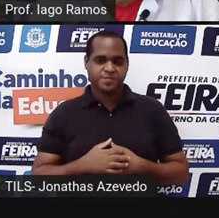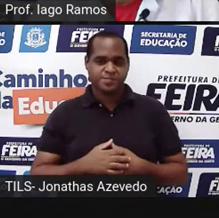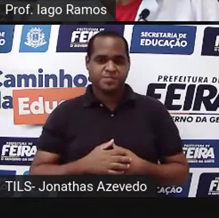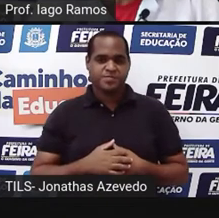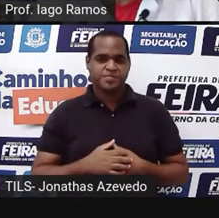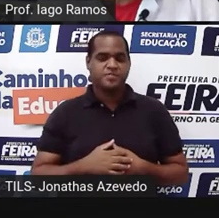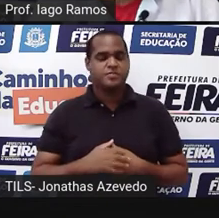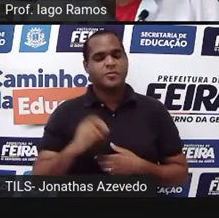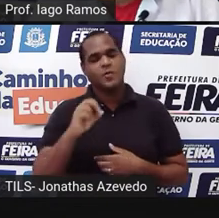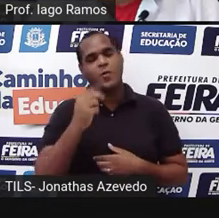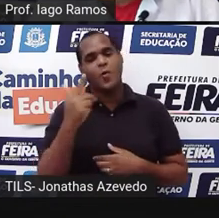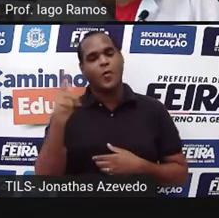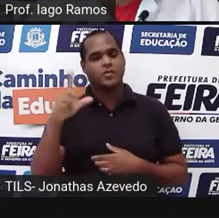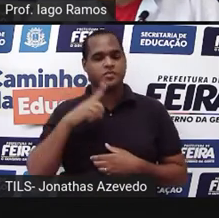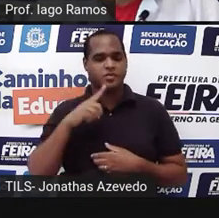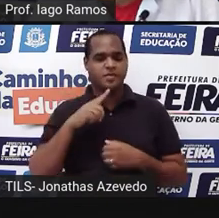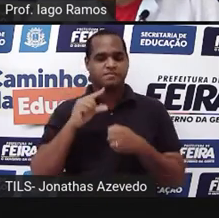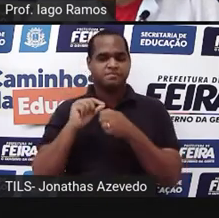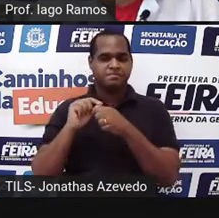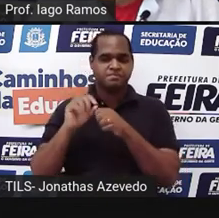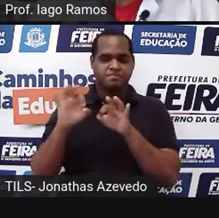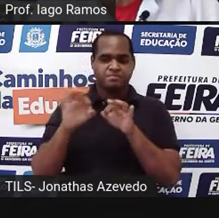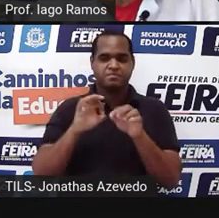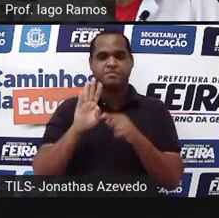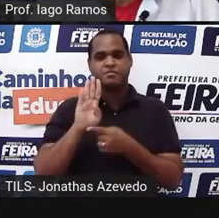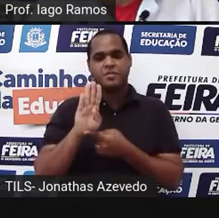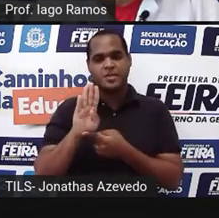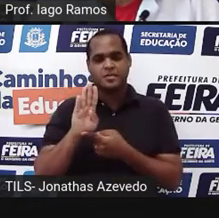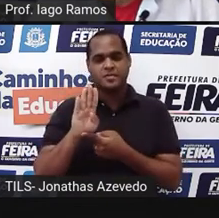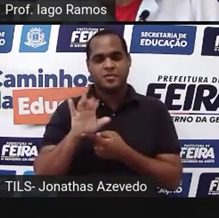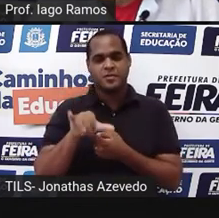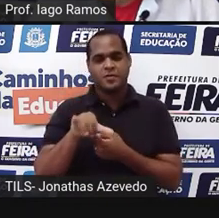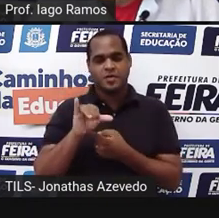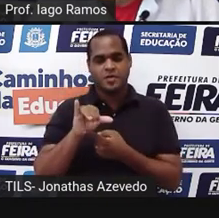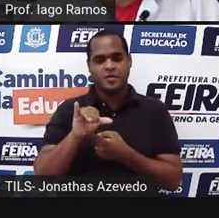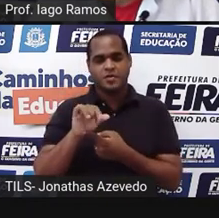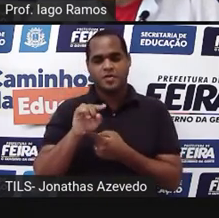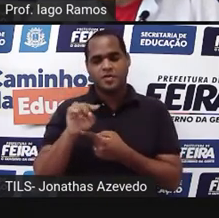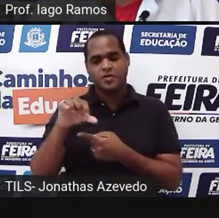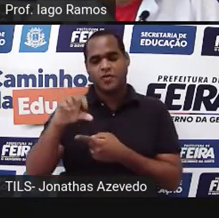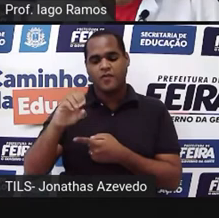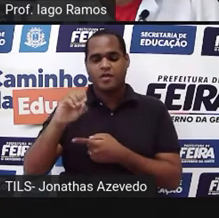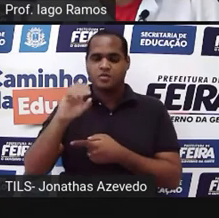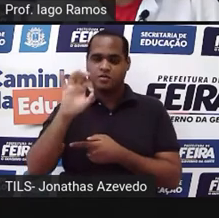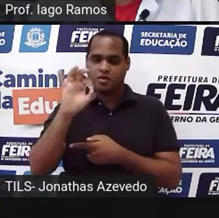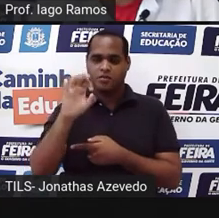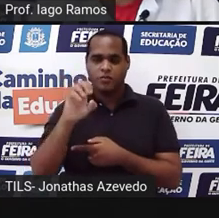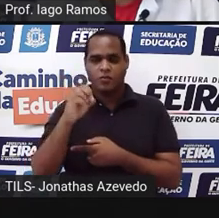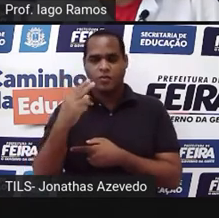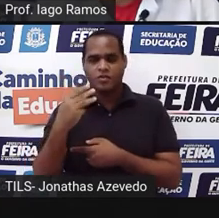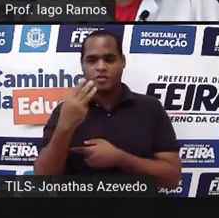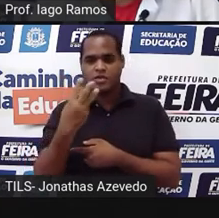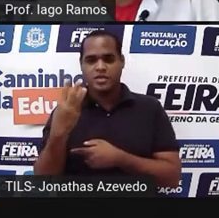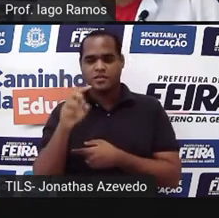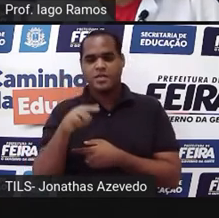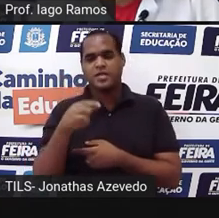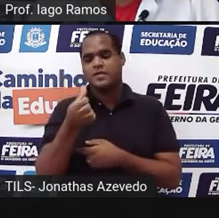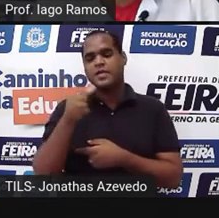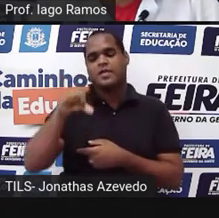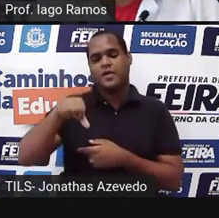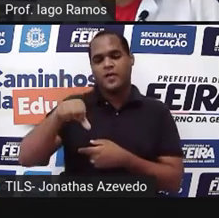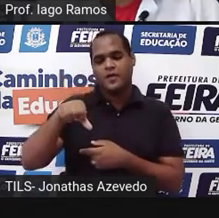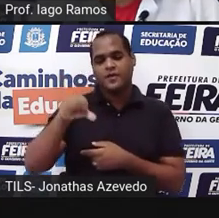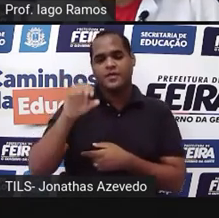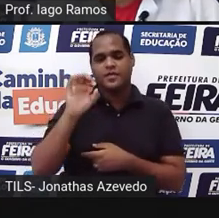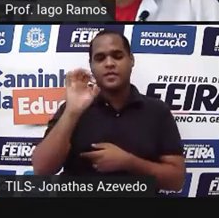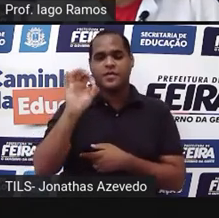graus. Outro ali feito no vérticezinho B, uma medida de 90 graus. Outro no vértice C, uma medida